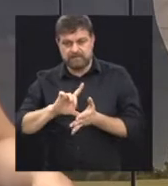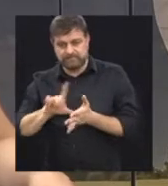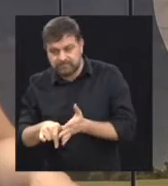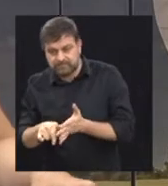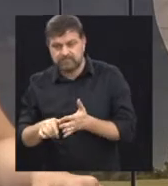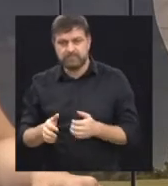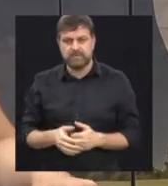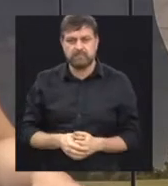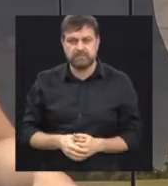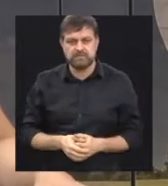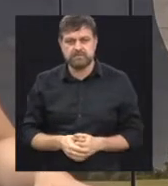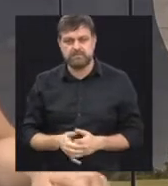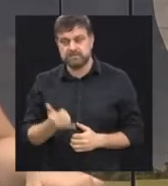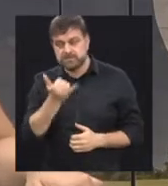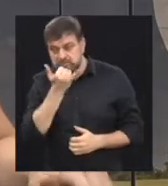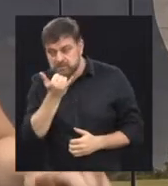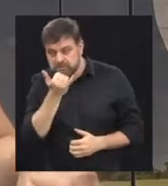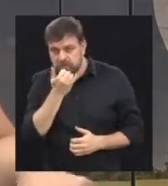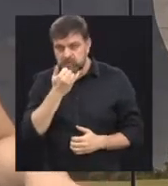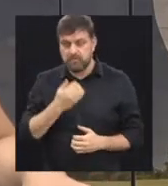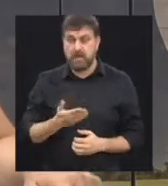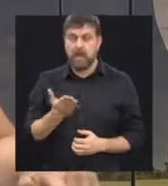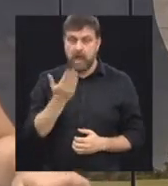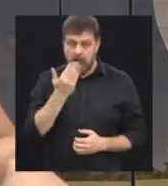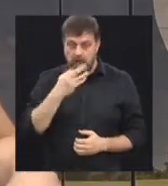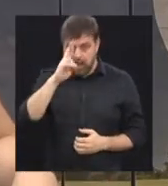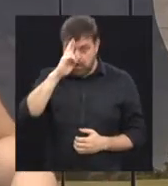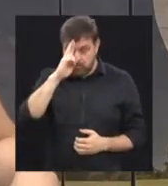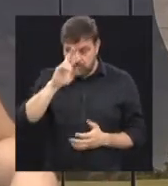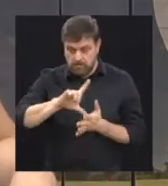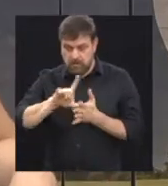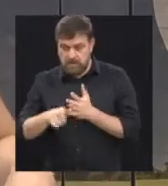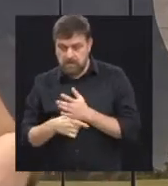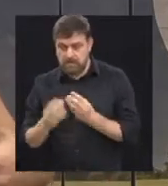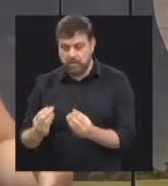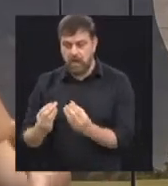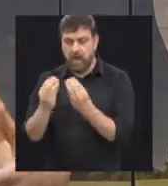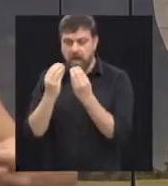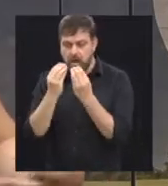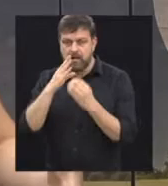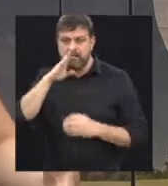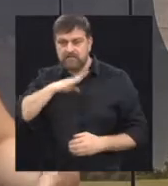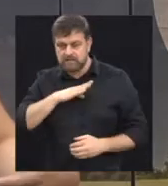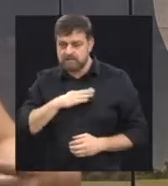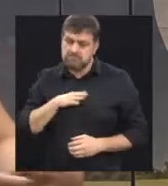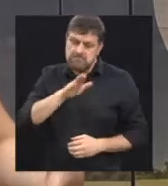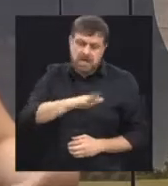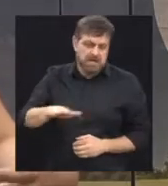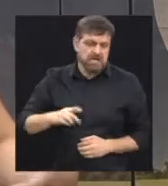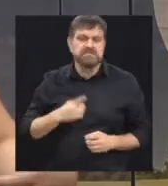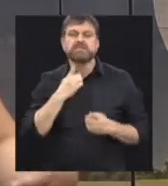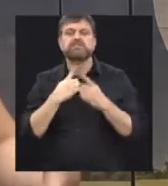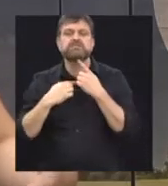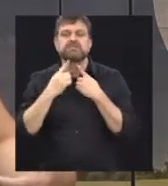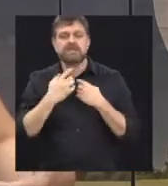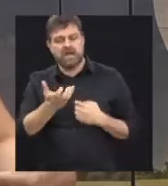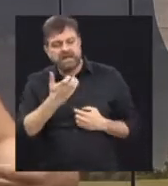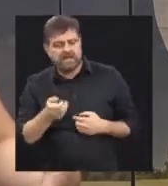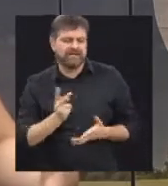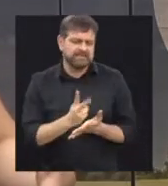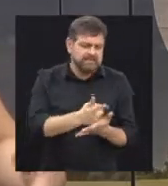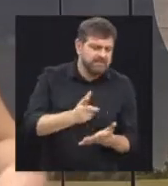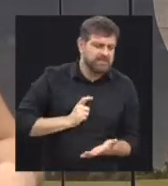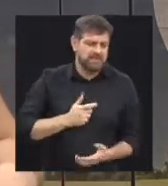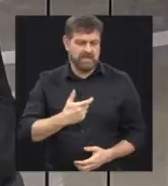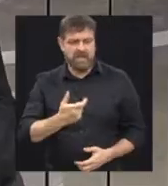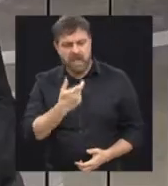da tarde, e o café da manhã, o almoço e o lanche da tarde. Eventualmente, se alguma criança quiser alguma coisa, tem sempre ali uma